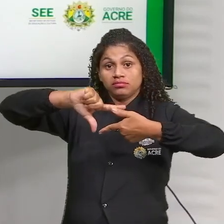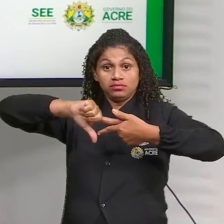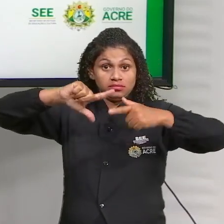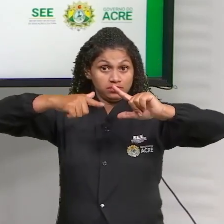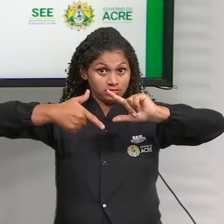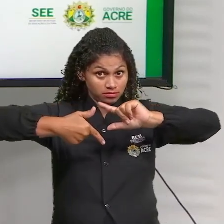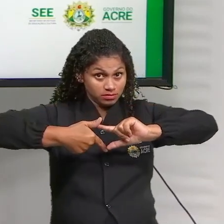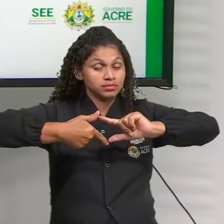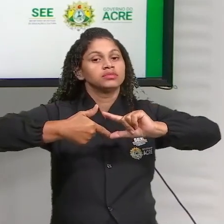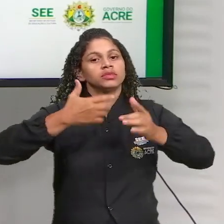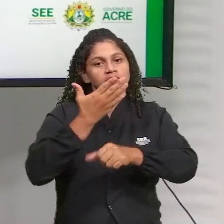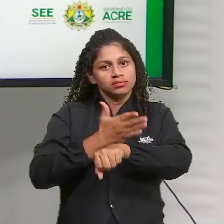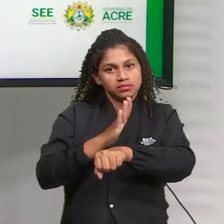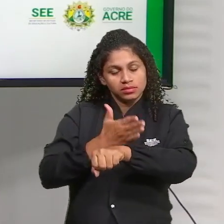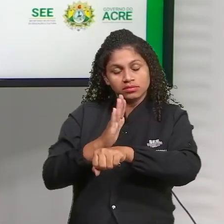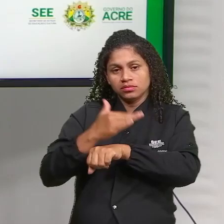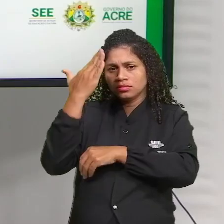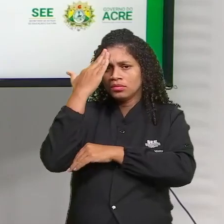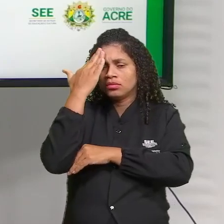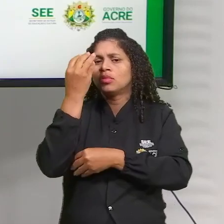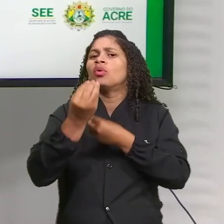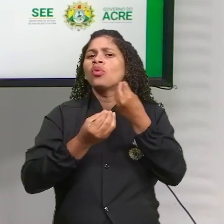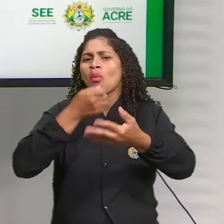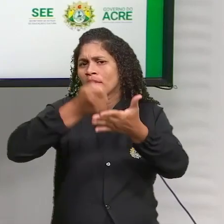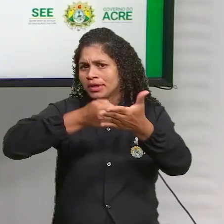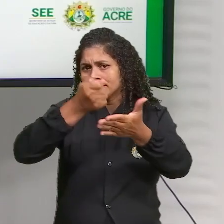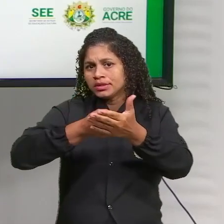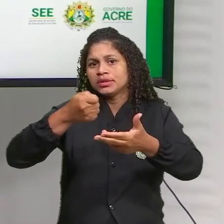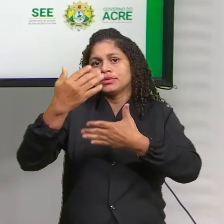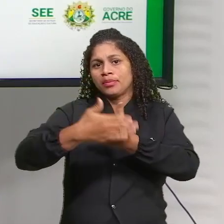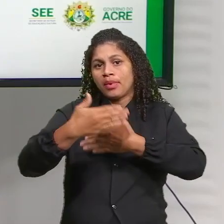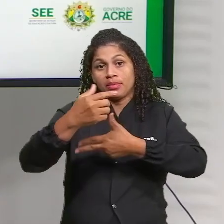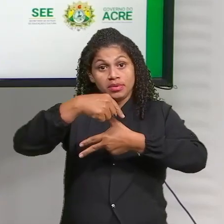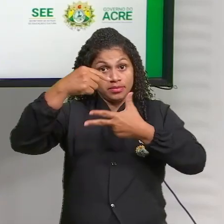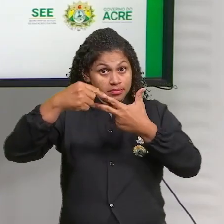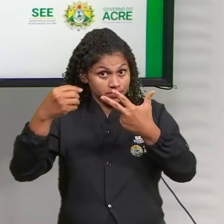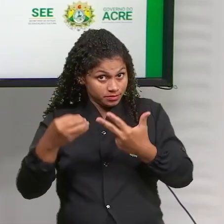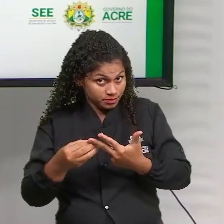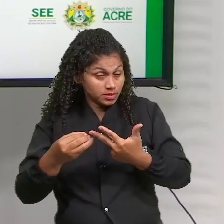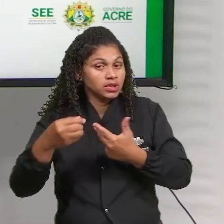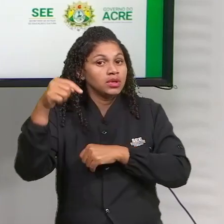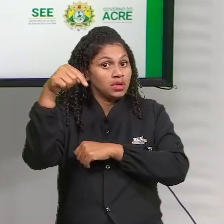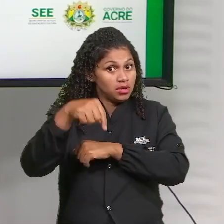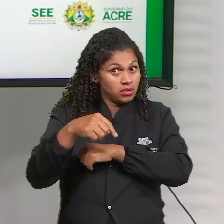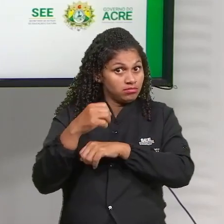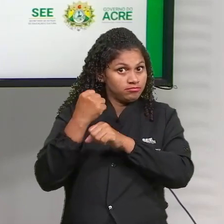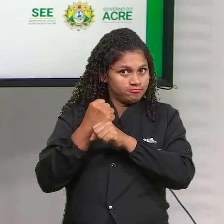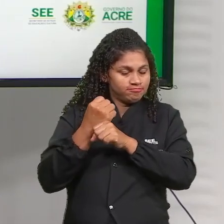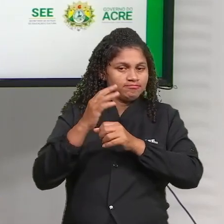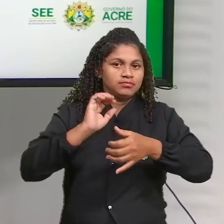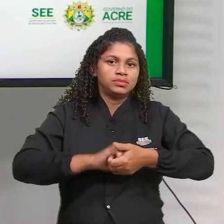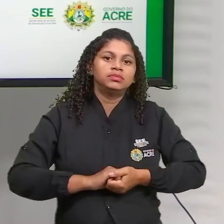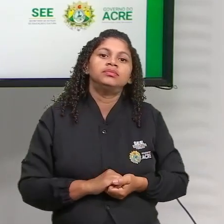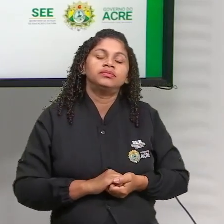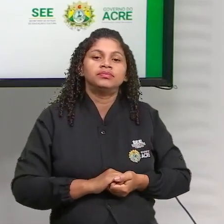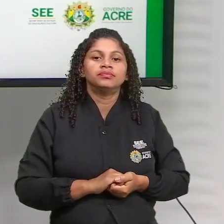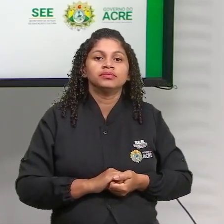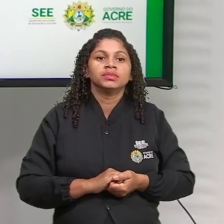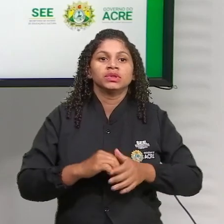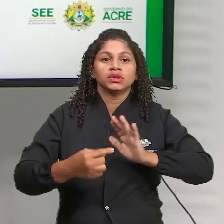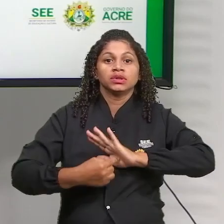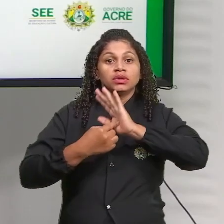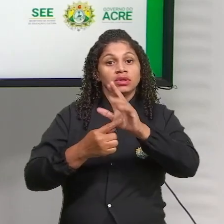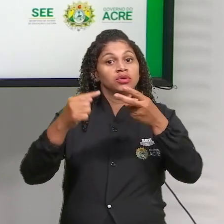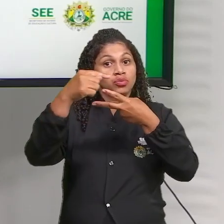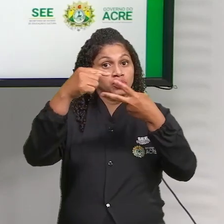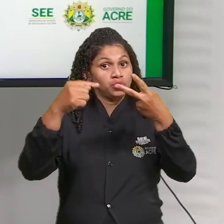para poder praticar e saber como que esse conteúdo vai cair na sua prova do Enem deste ano, provavelmente, ok? Então eu trouxe aqui duas